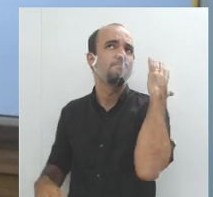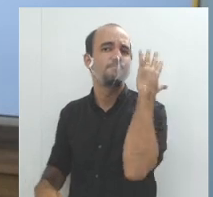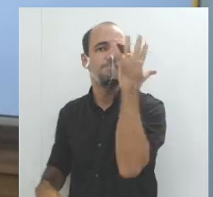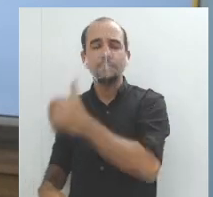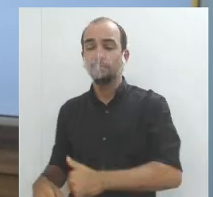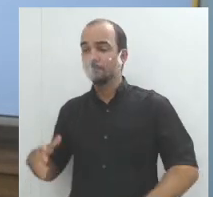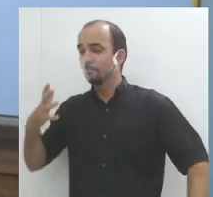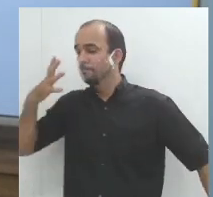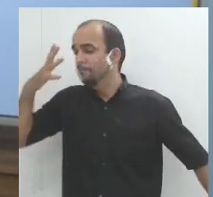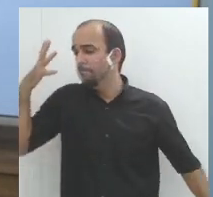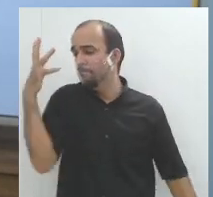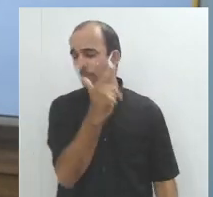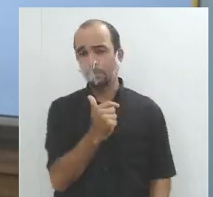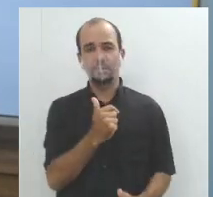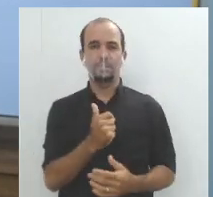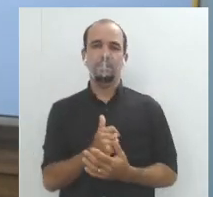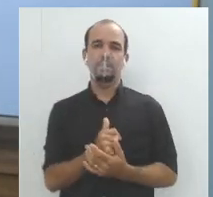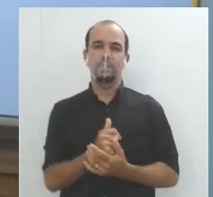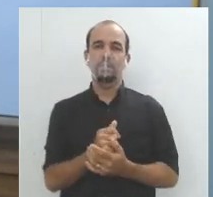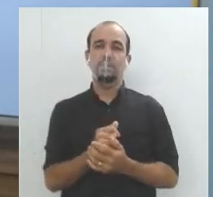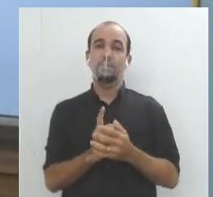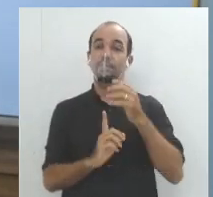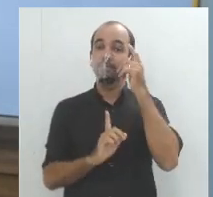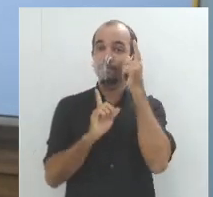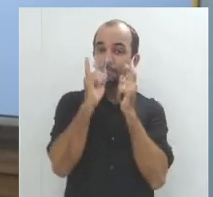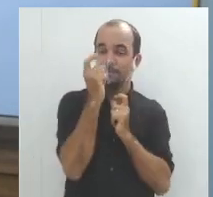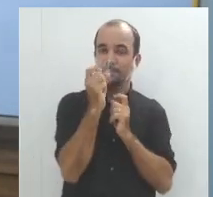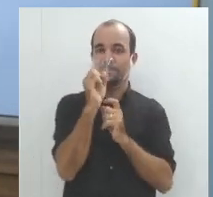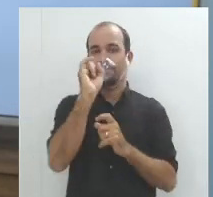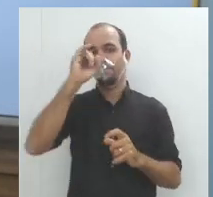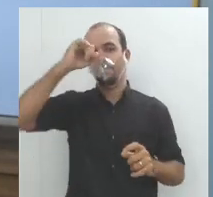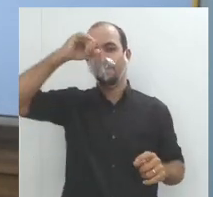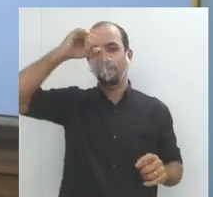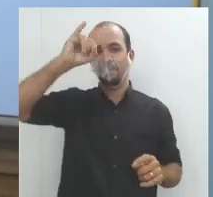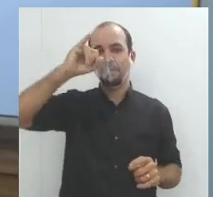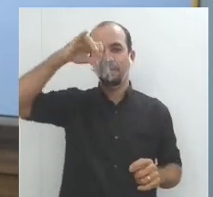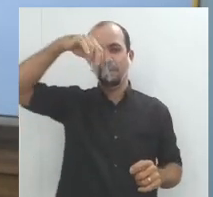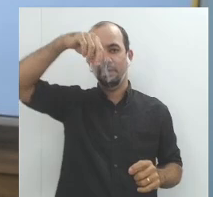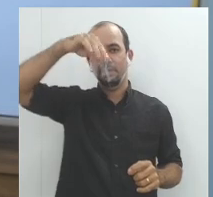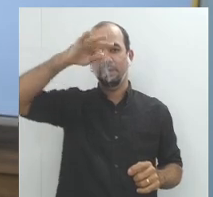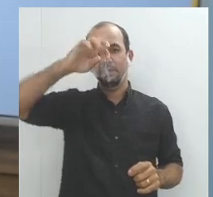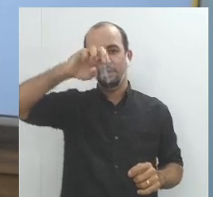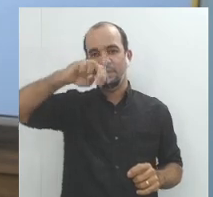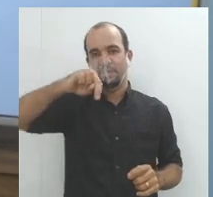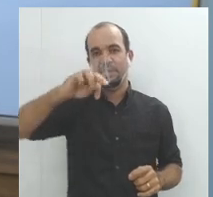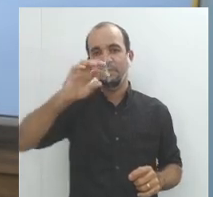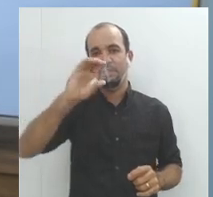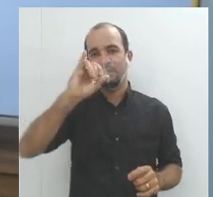qualidade. Então, aqui eu tenho um claro exemplo de advérbio